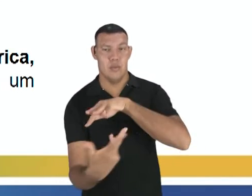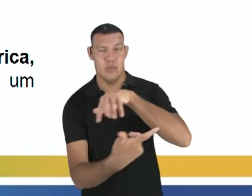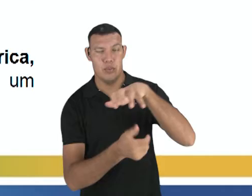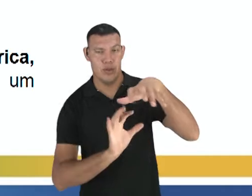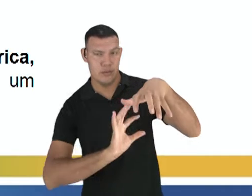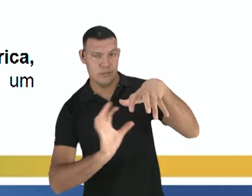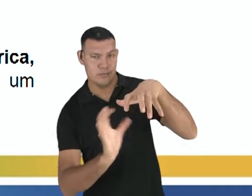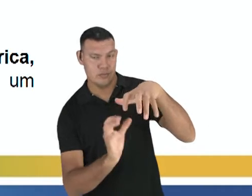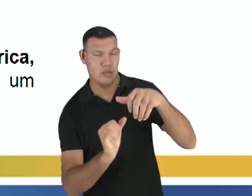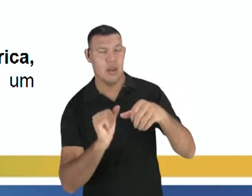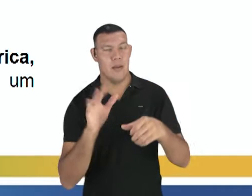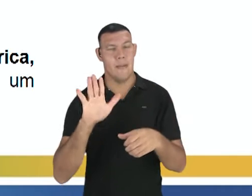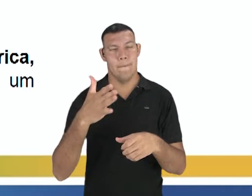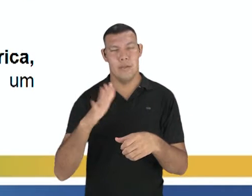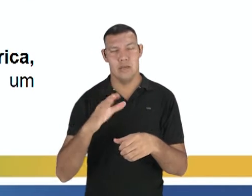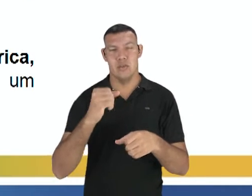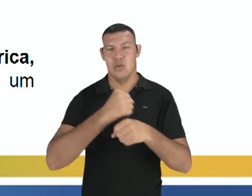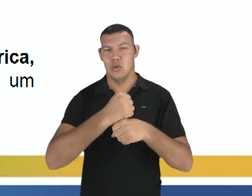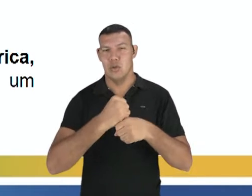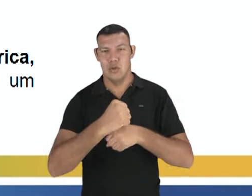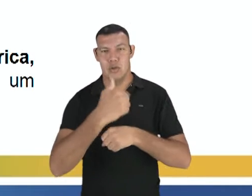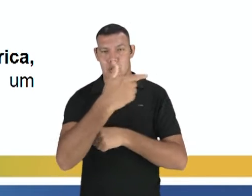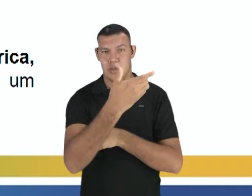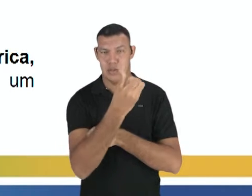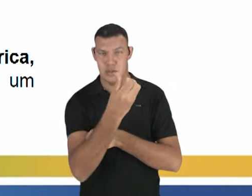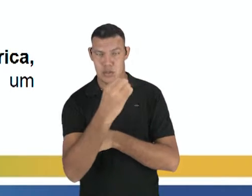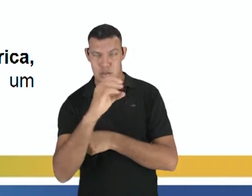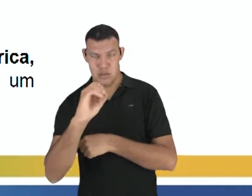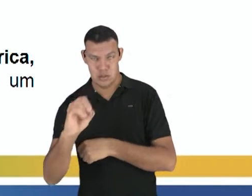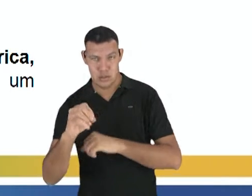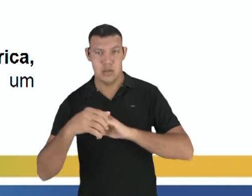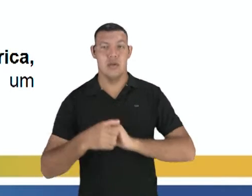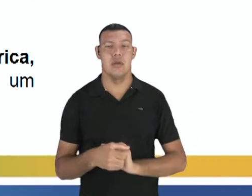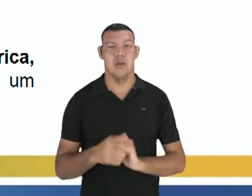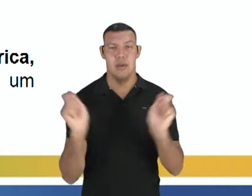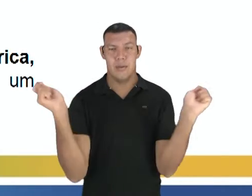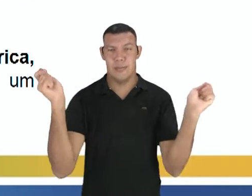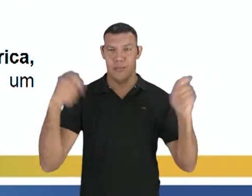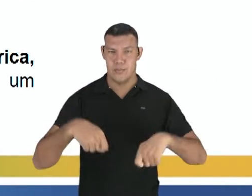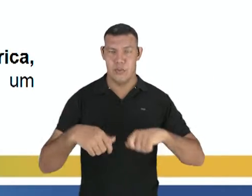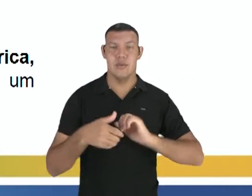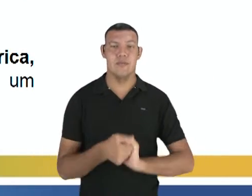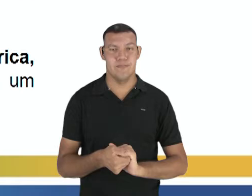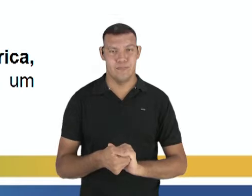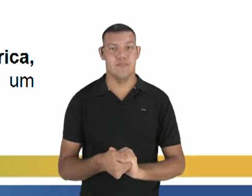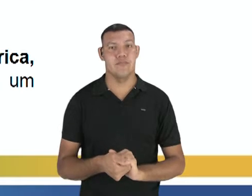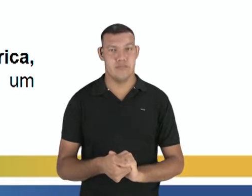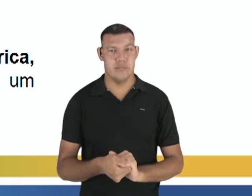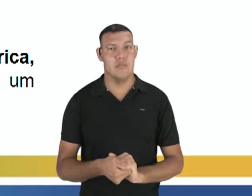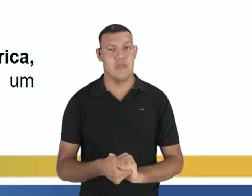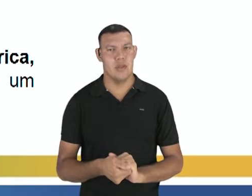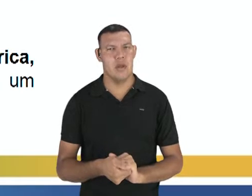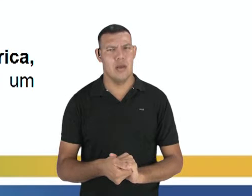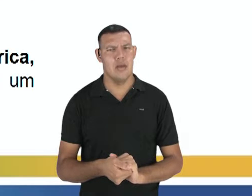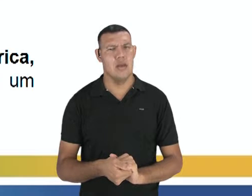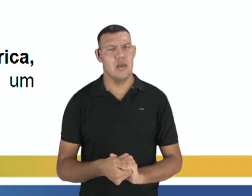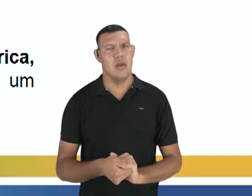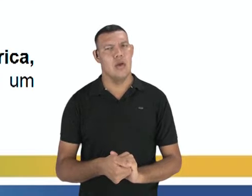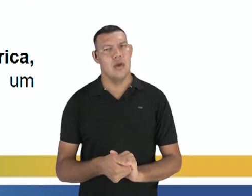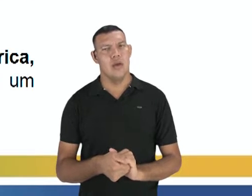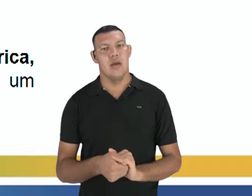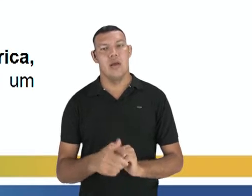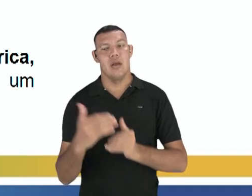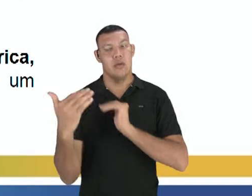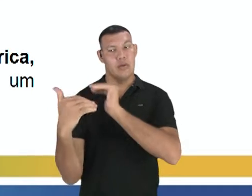tem aproximadamente 2.600 anos de existência. E ela possibilita o salto para além do senso comum.